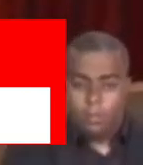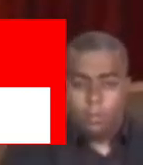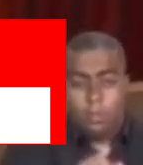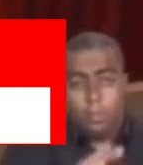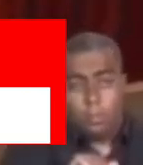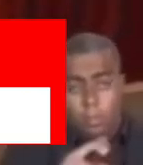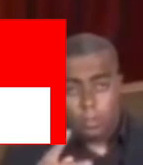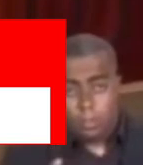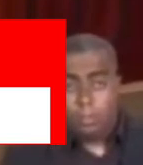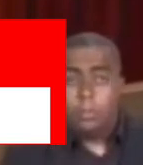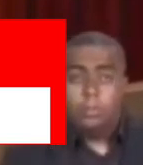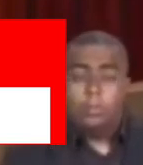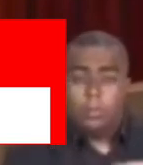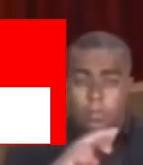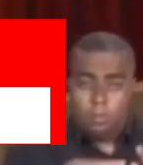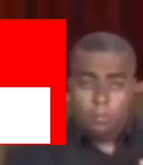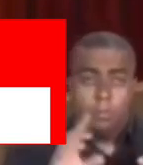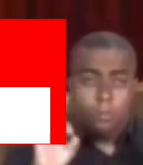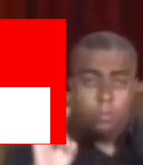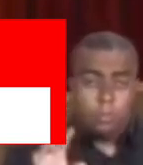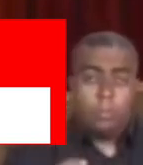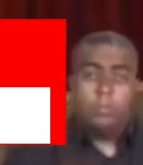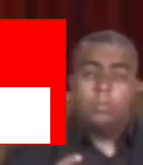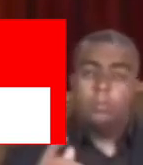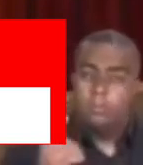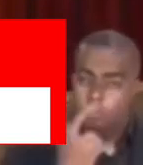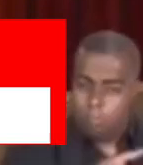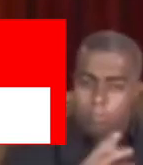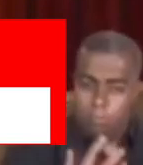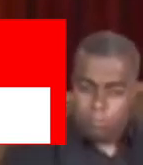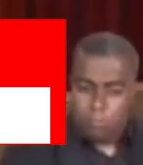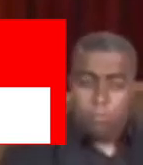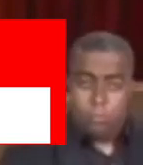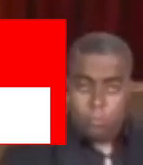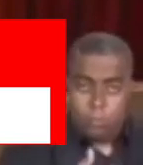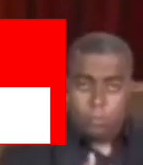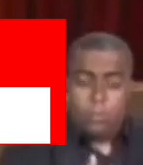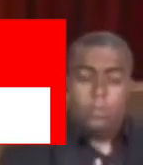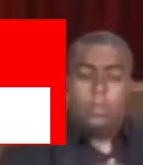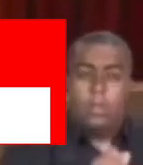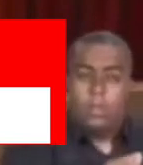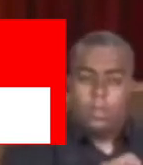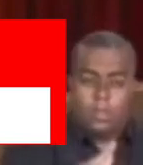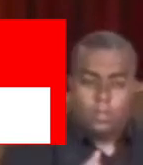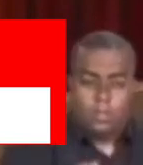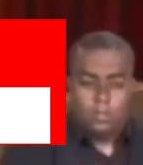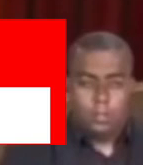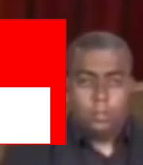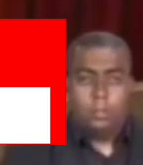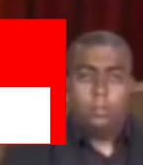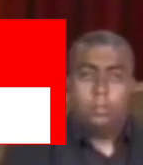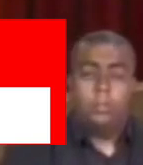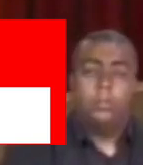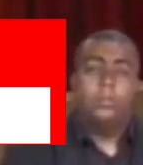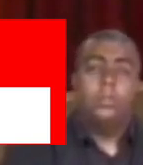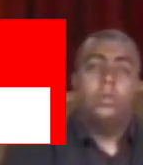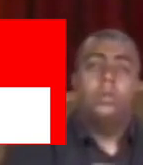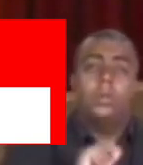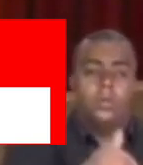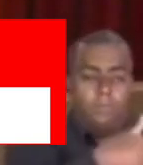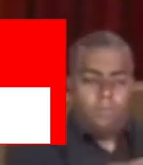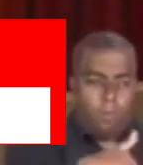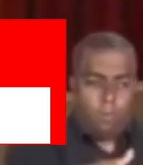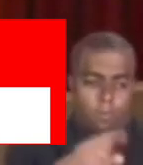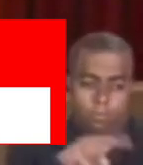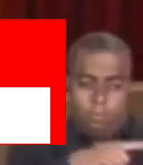ao recurso especial para julgar procedentes os pedidos formulados na AGE, a fim de decretar a nulidade dos votos recebidos